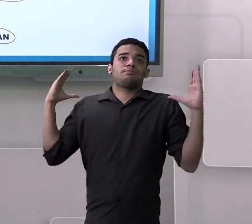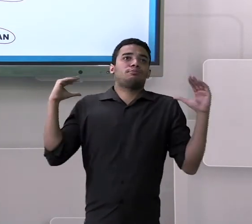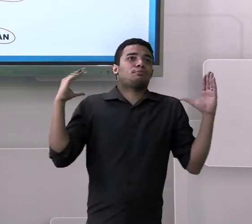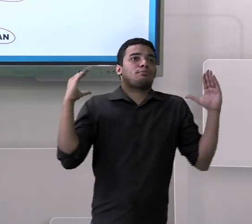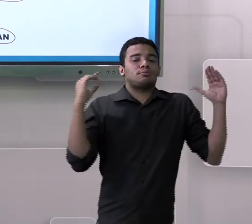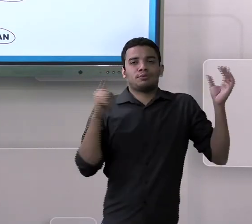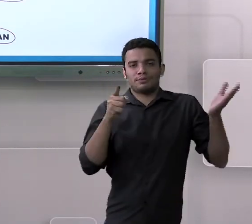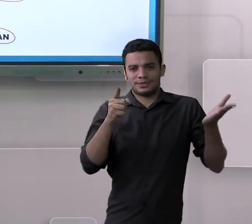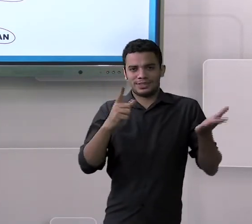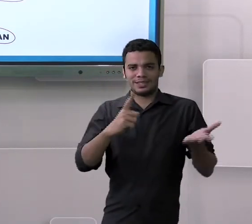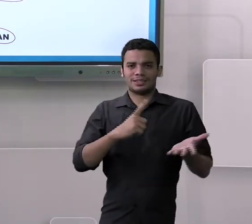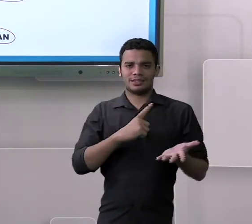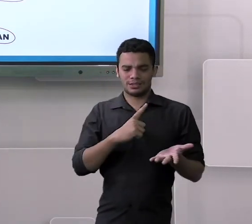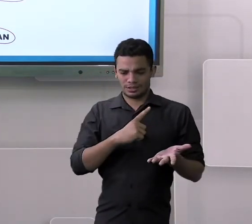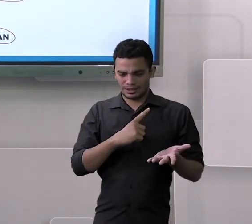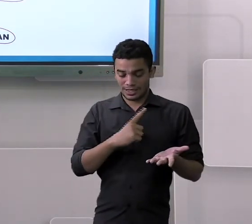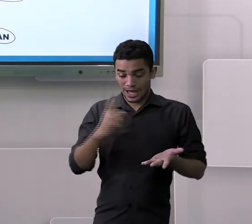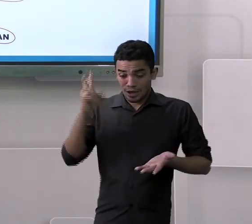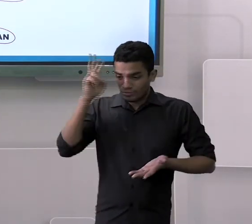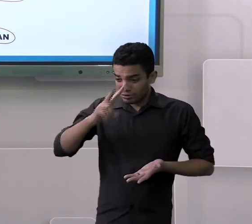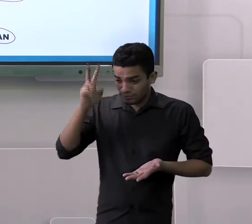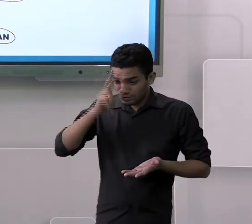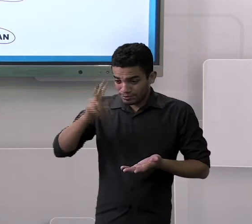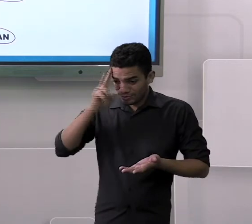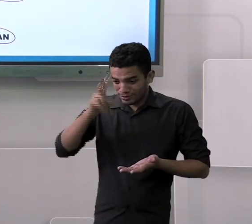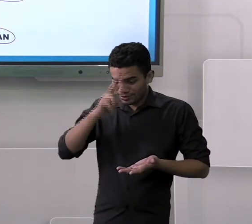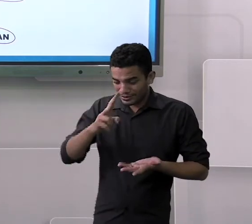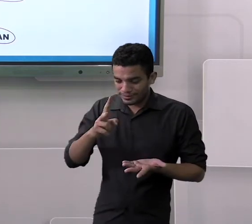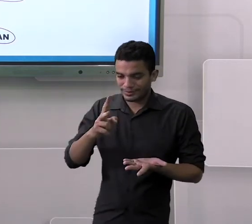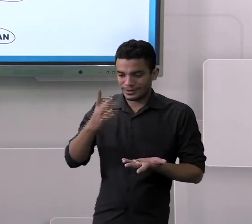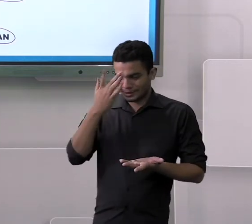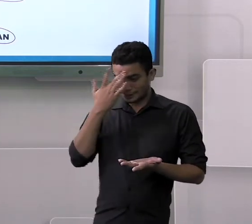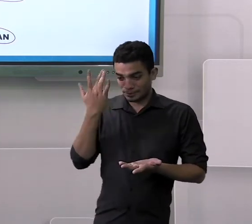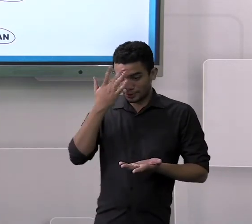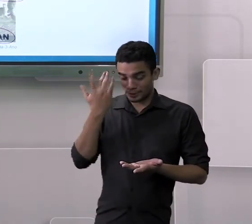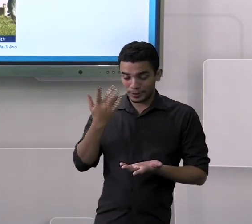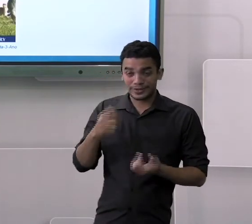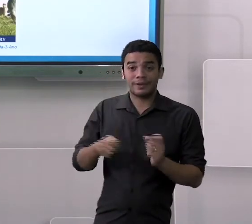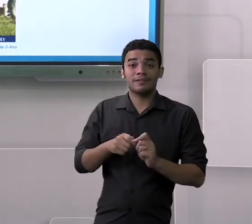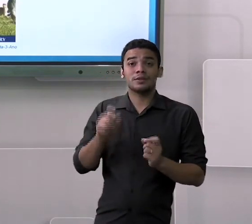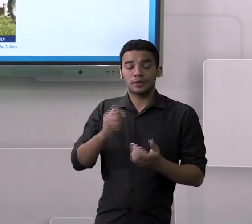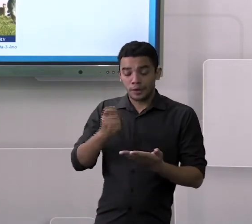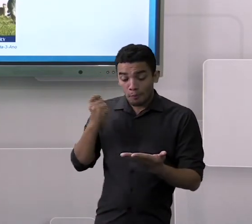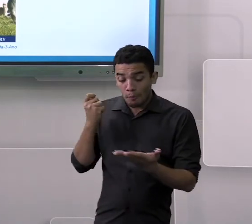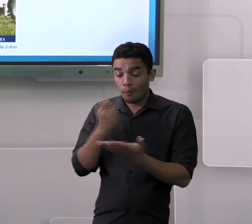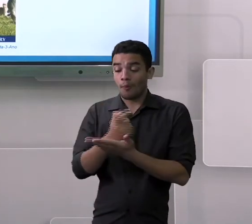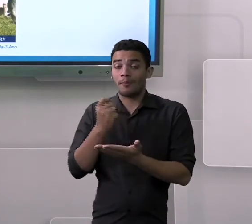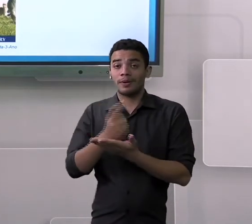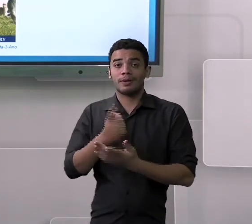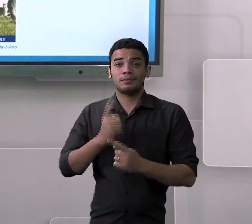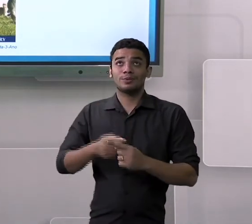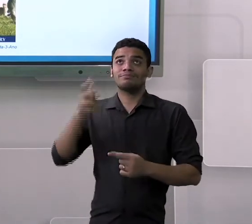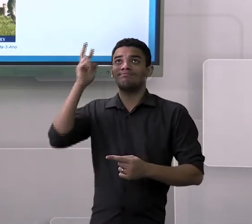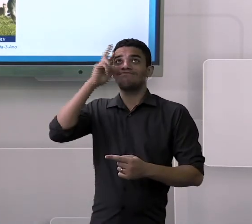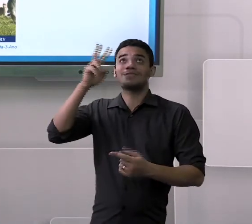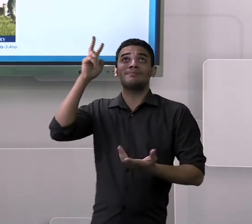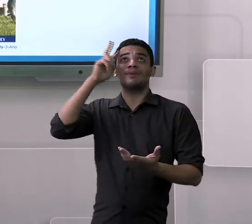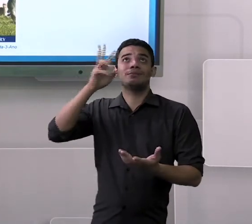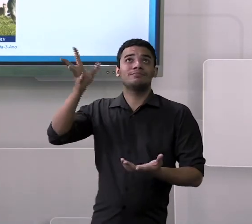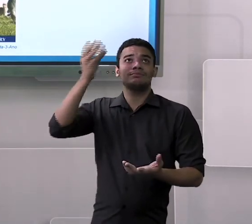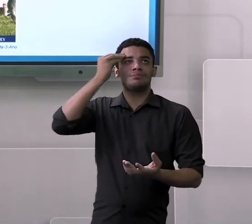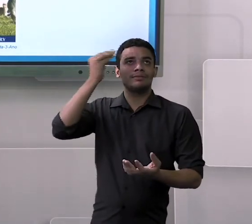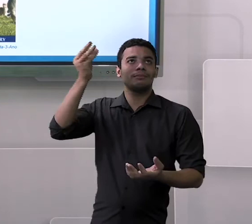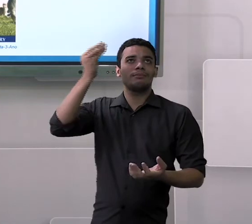asas, eu associo ao energético Red Bull. Bom, agora nós temos